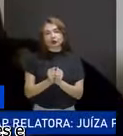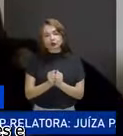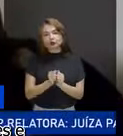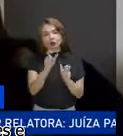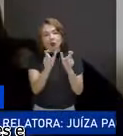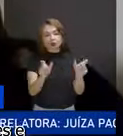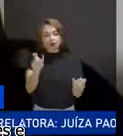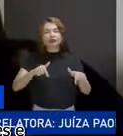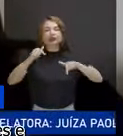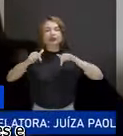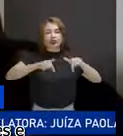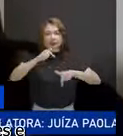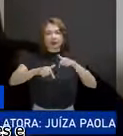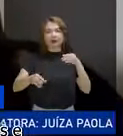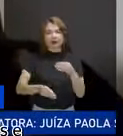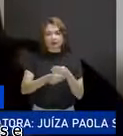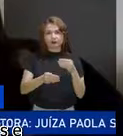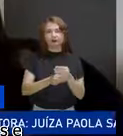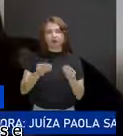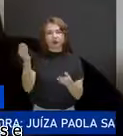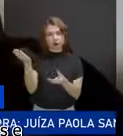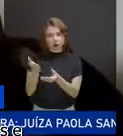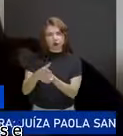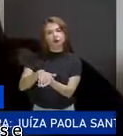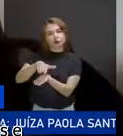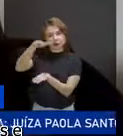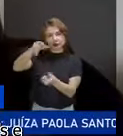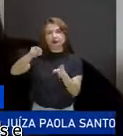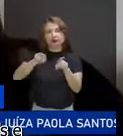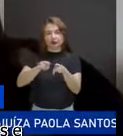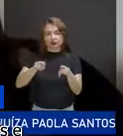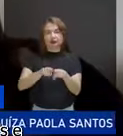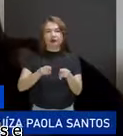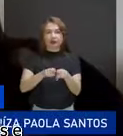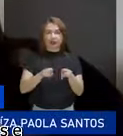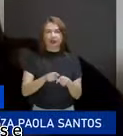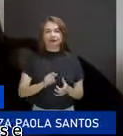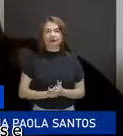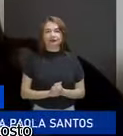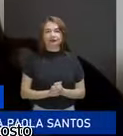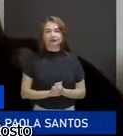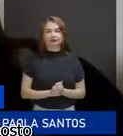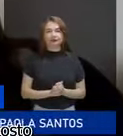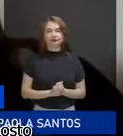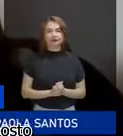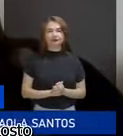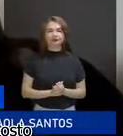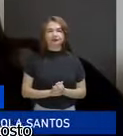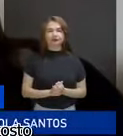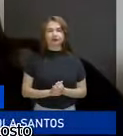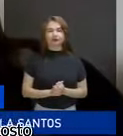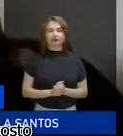e encontram-se nos autos dos seus respectivos IDs, e nas quais eles também estão dispostos